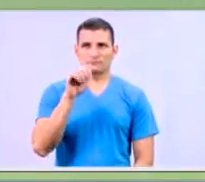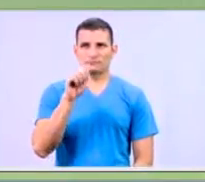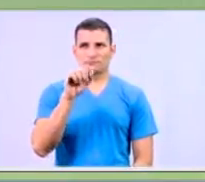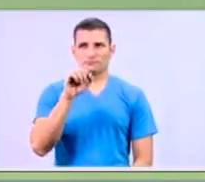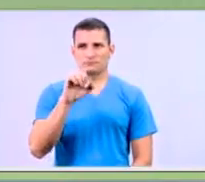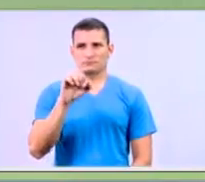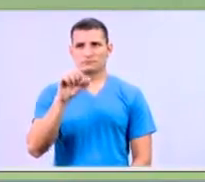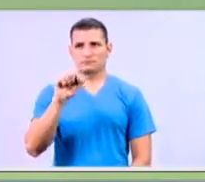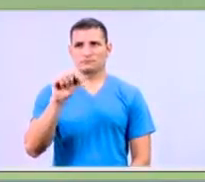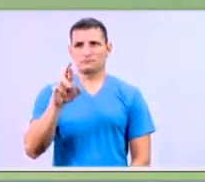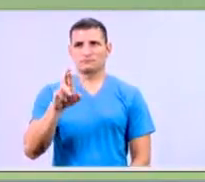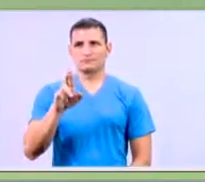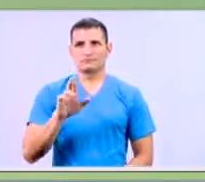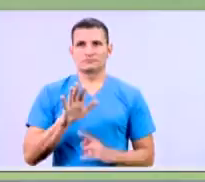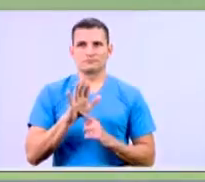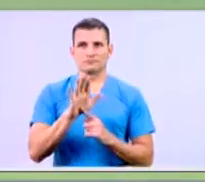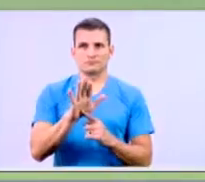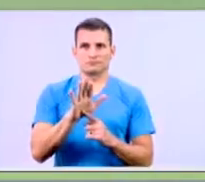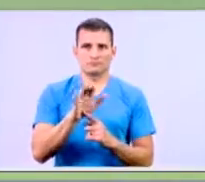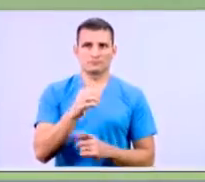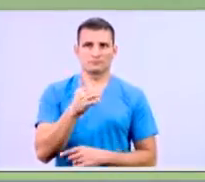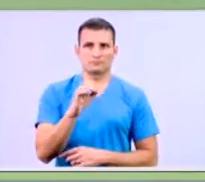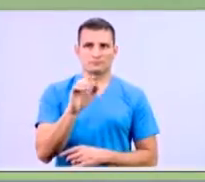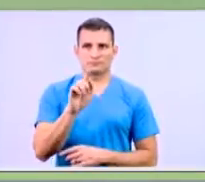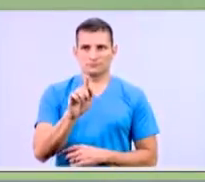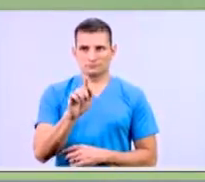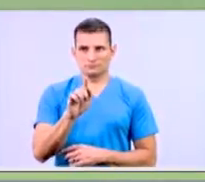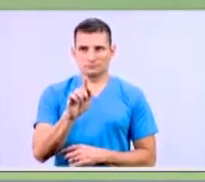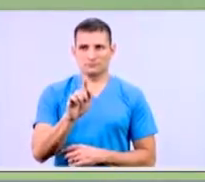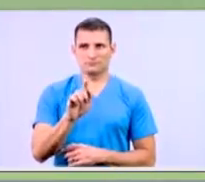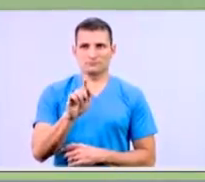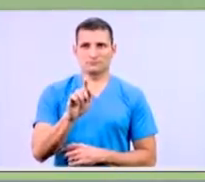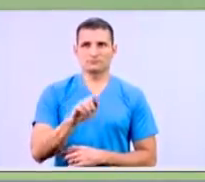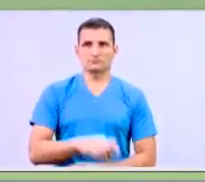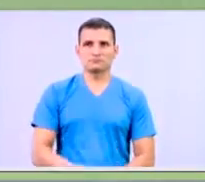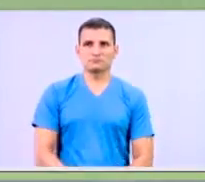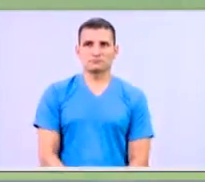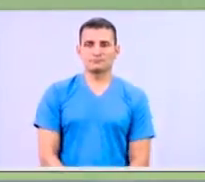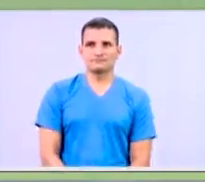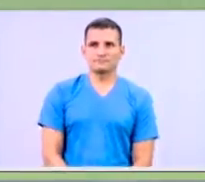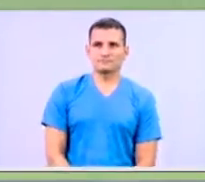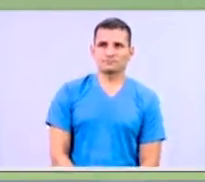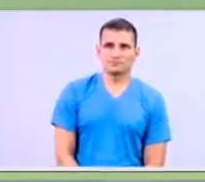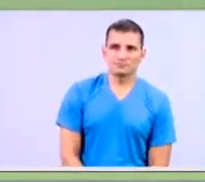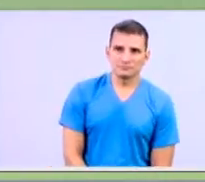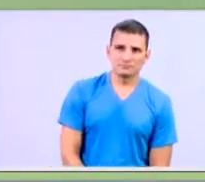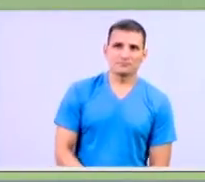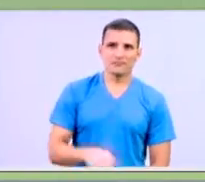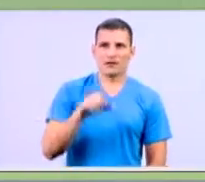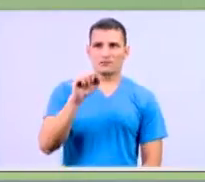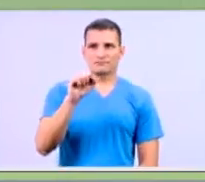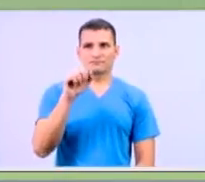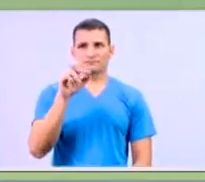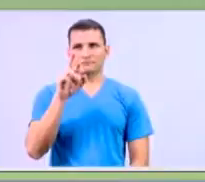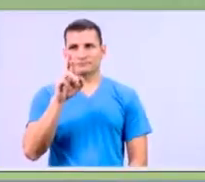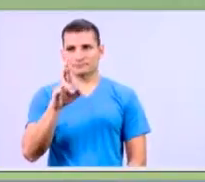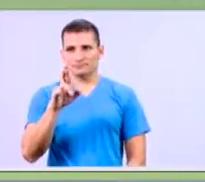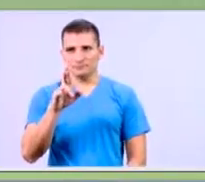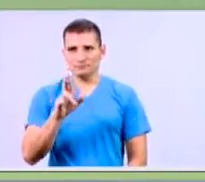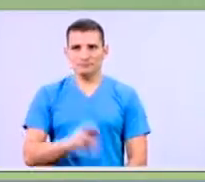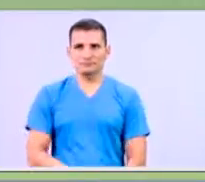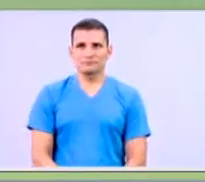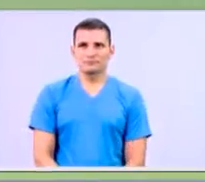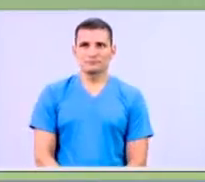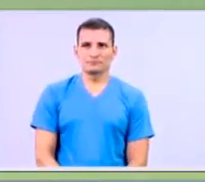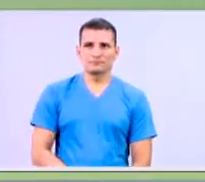A representação dele já é 10G, ok? Banda base. E SR, ou seja, atua